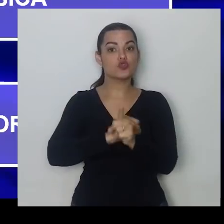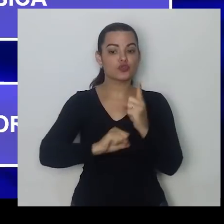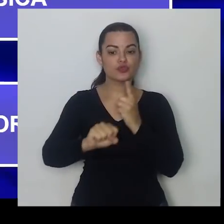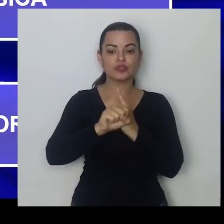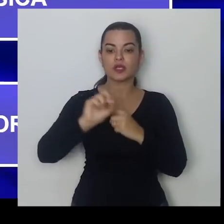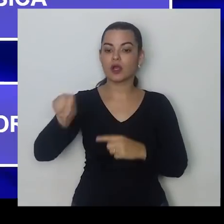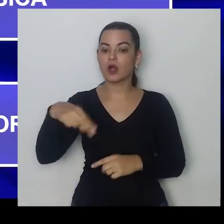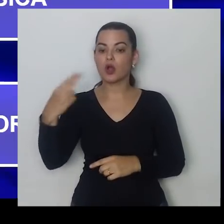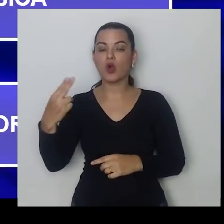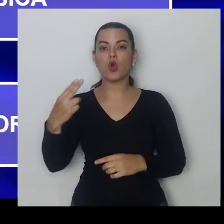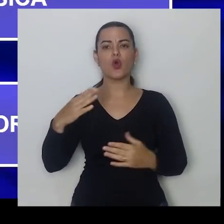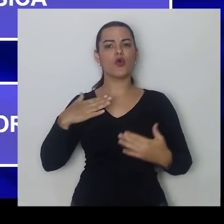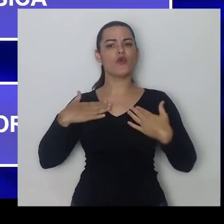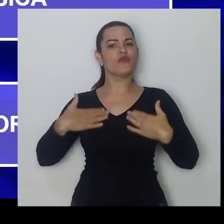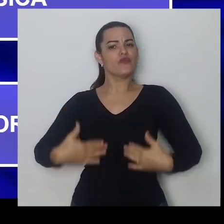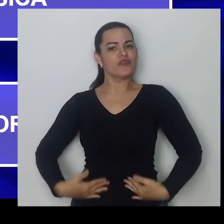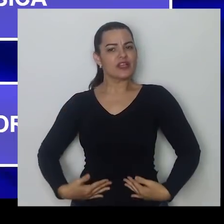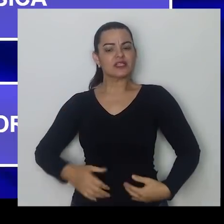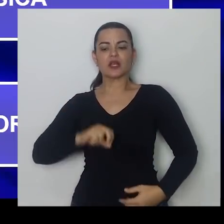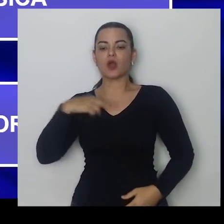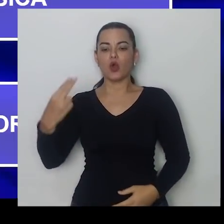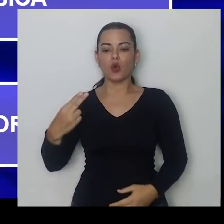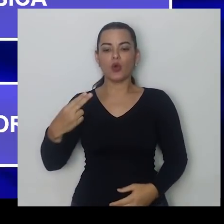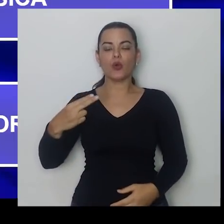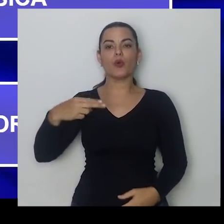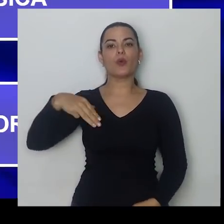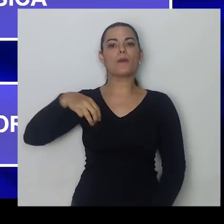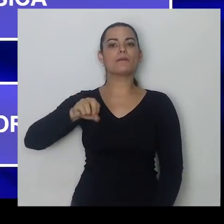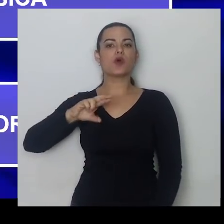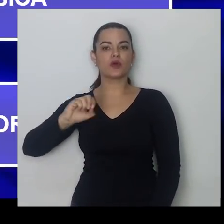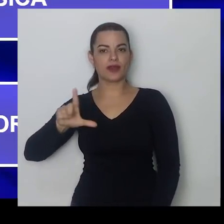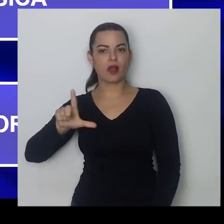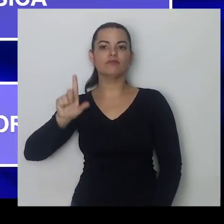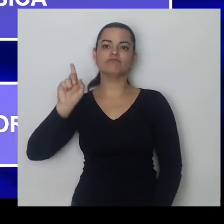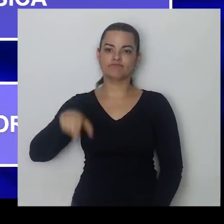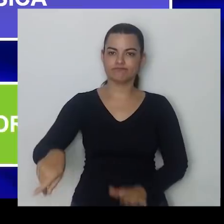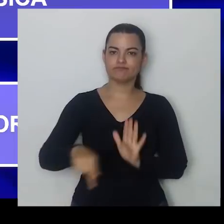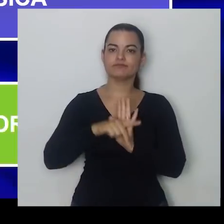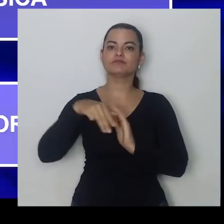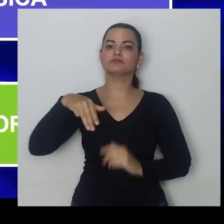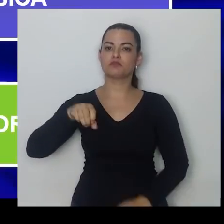alguém vai fazer uma chantagem com você, isso é uma violência